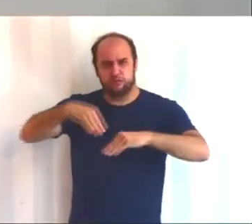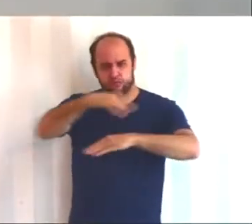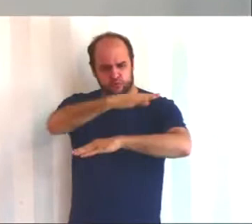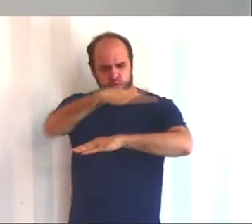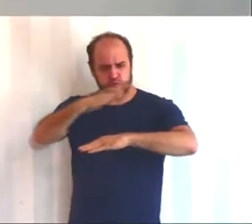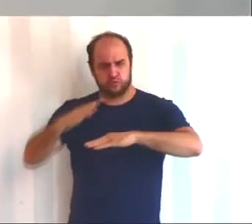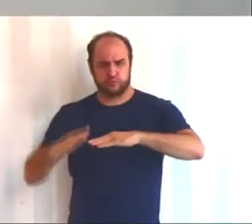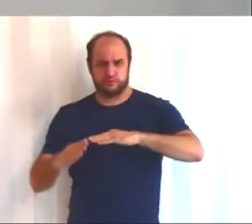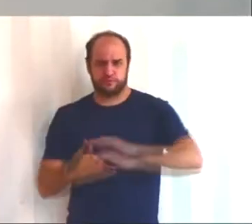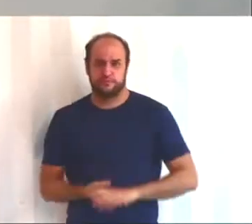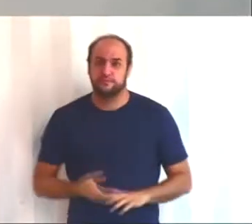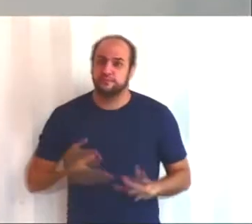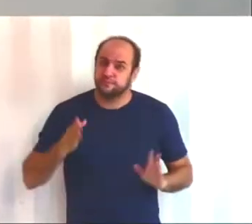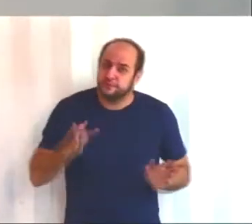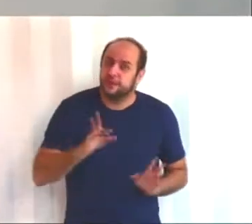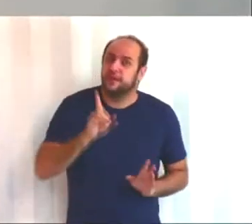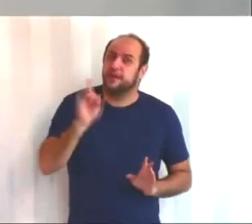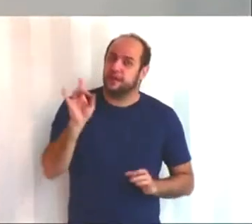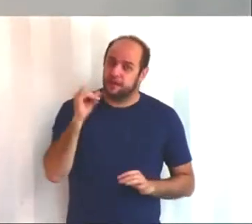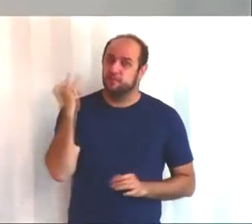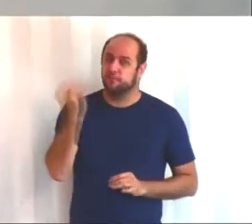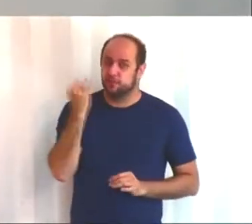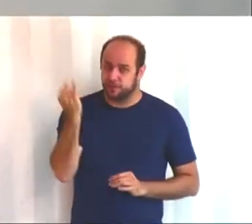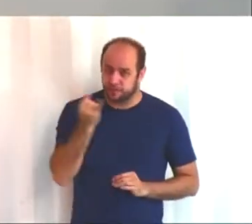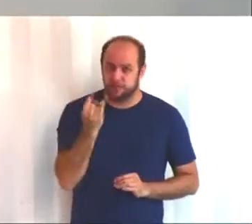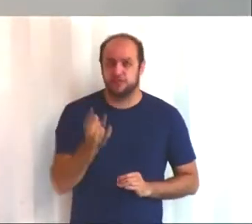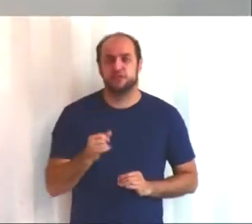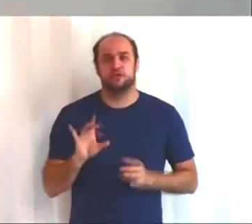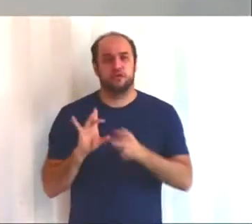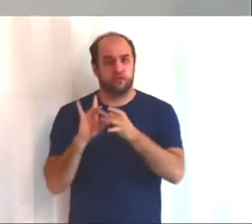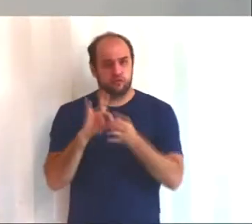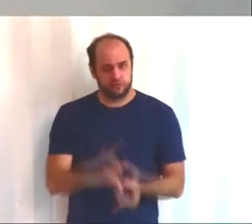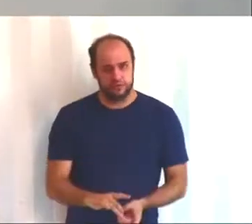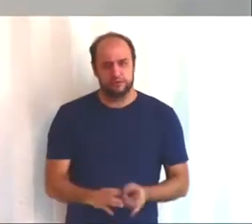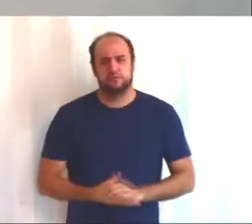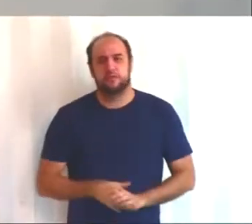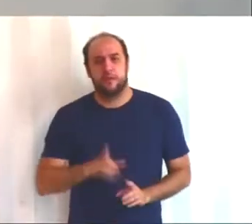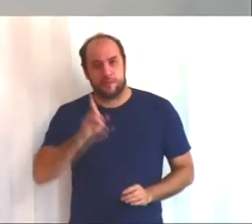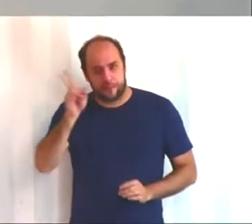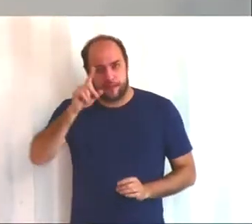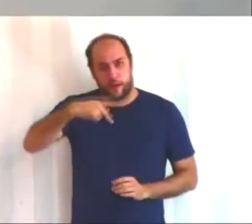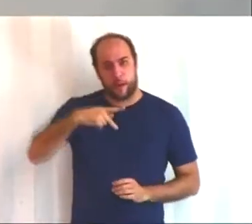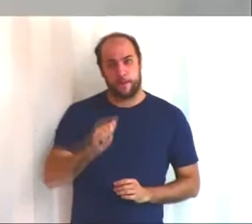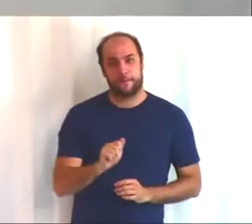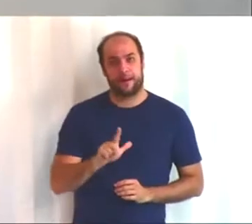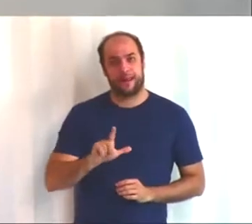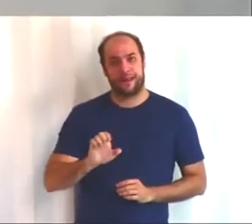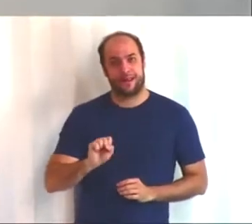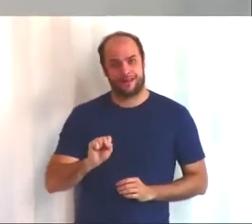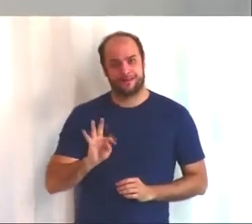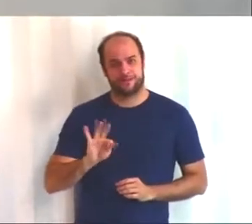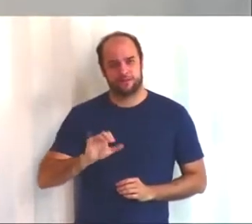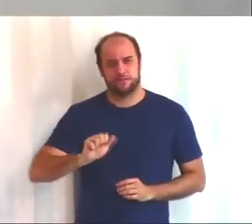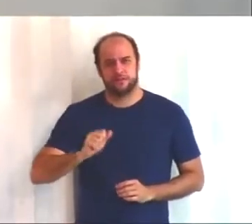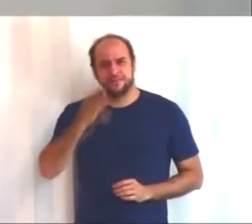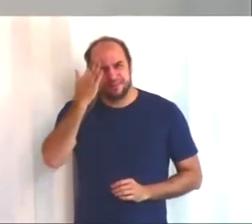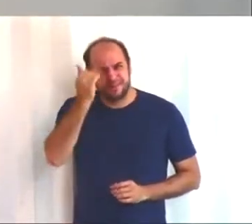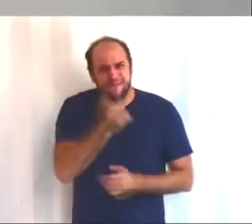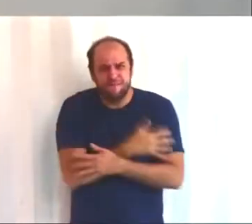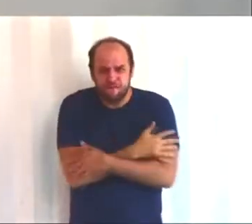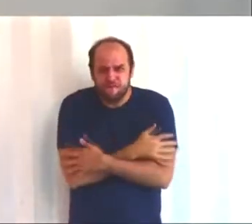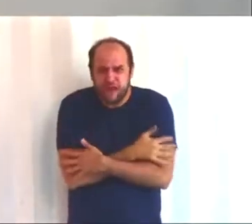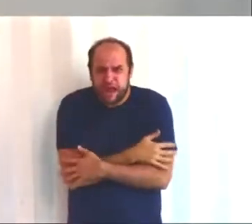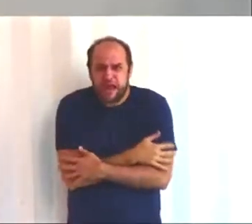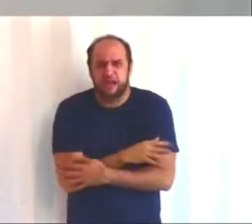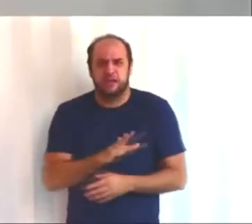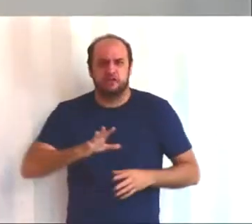da Palestina, que é importante. Depois de um inverno rigoroso, sabe aquele inverno que todas as folhas das